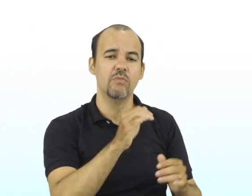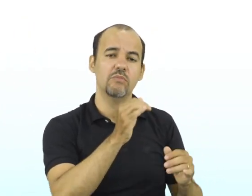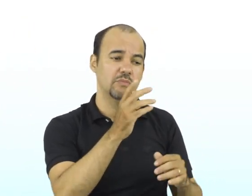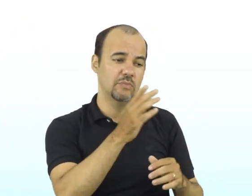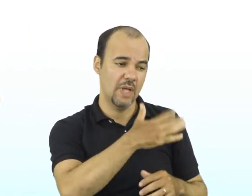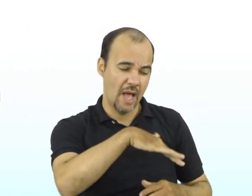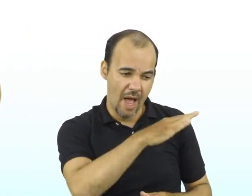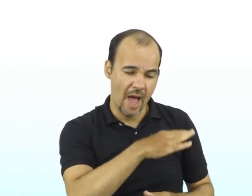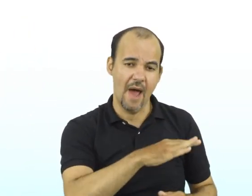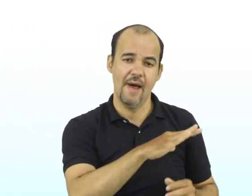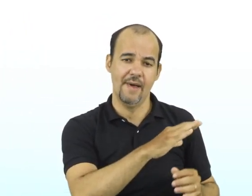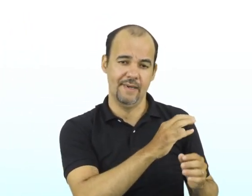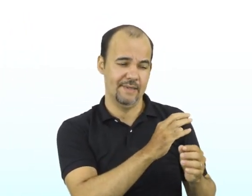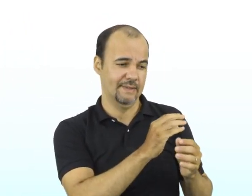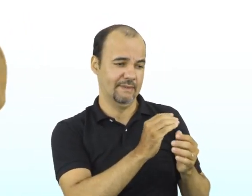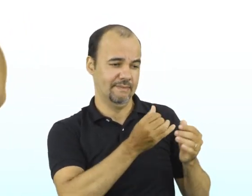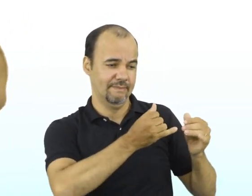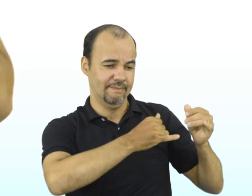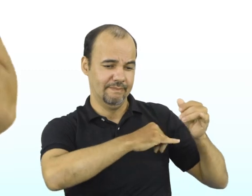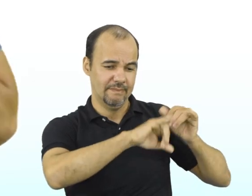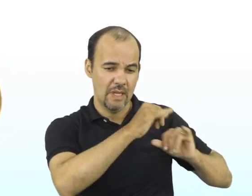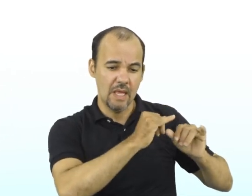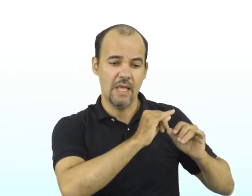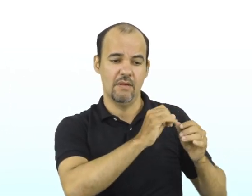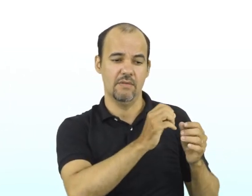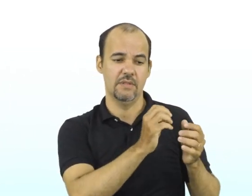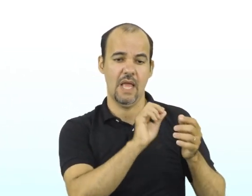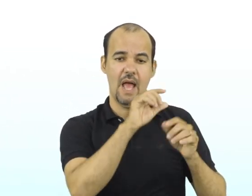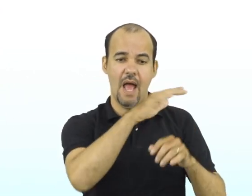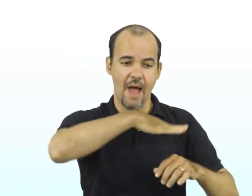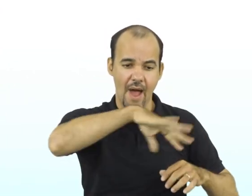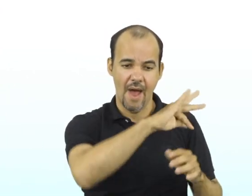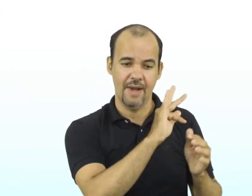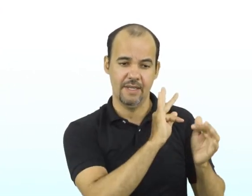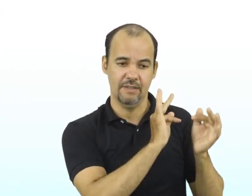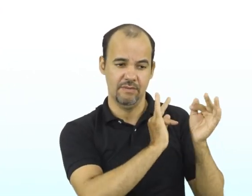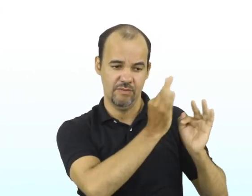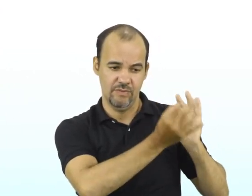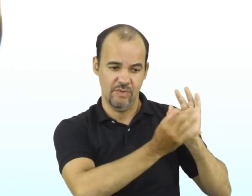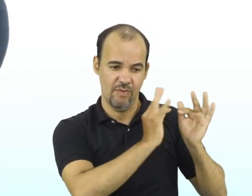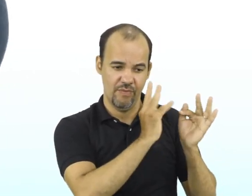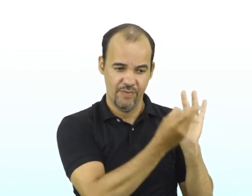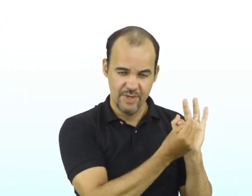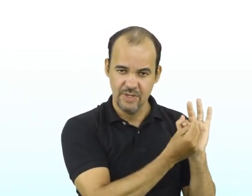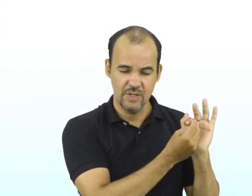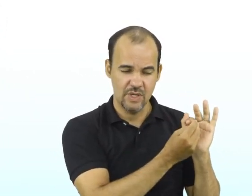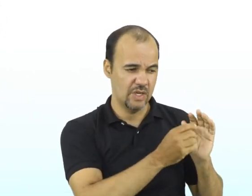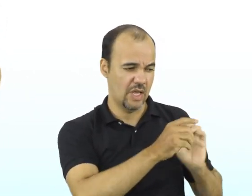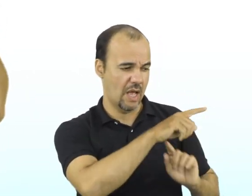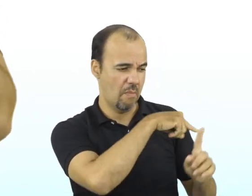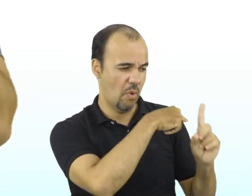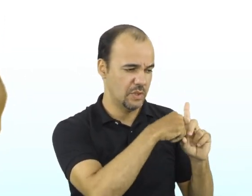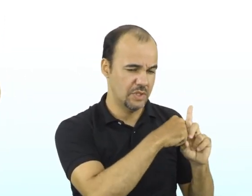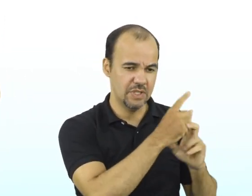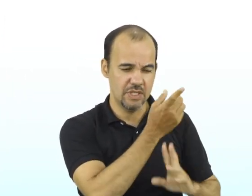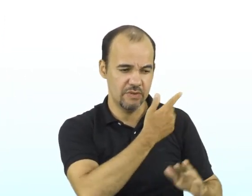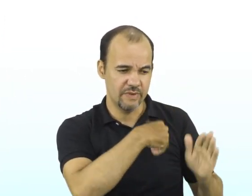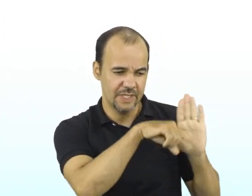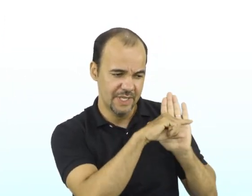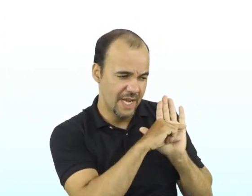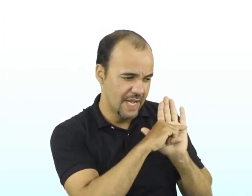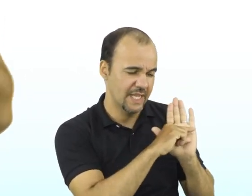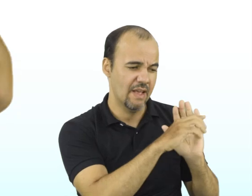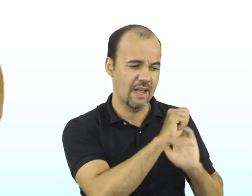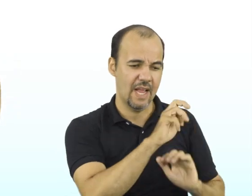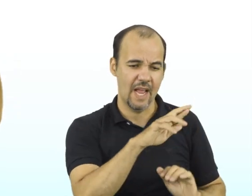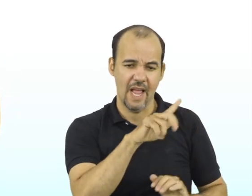com ele a atração aí eletrostática, tá? Ou seja, cargas positivas, cargas negativas, o que